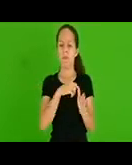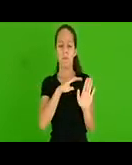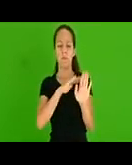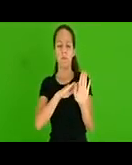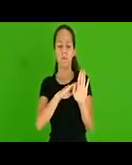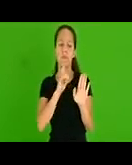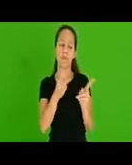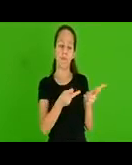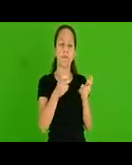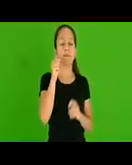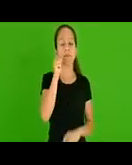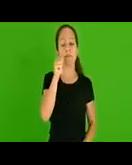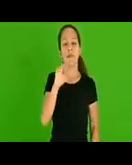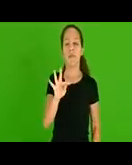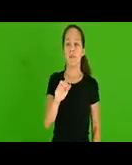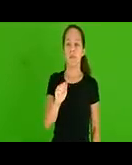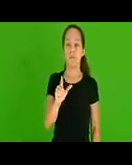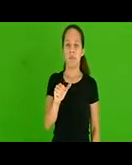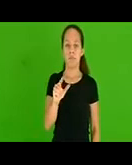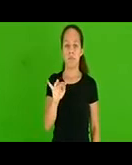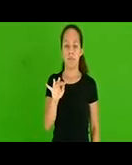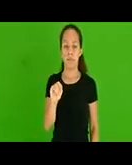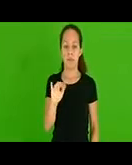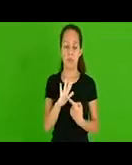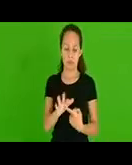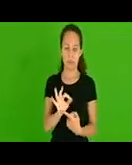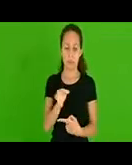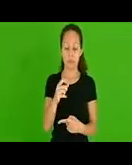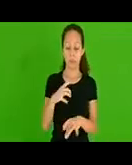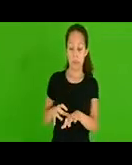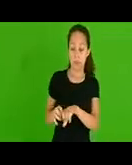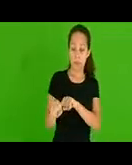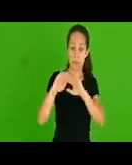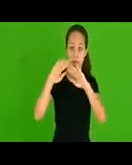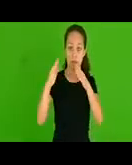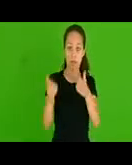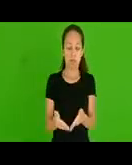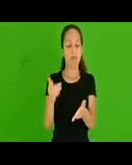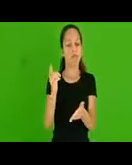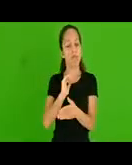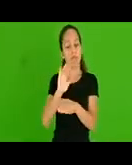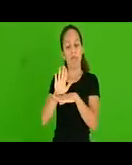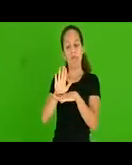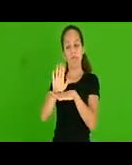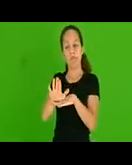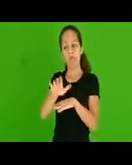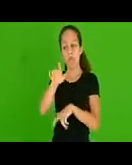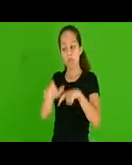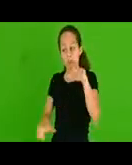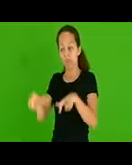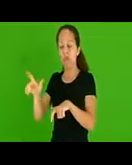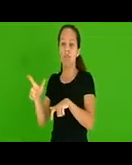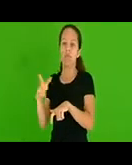Thalita também já falou, né? É uma formação voltada para atender os interesses,